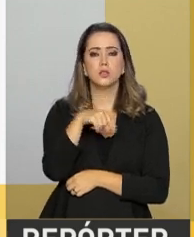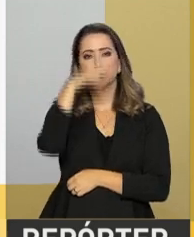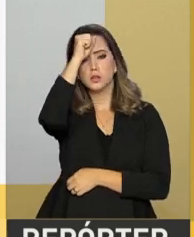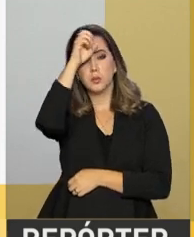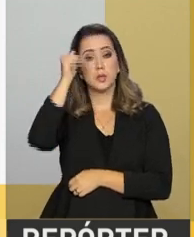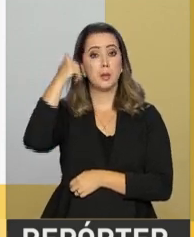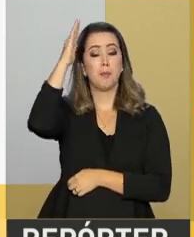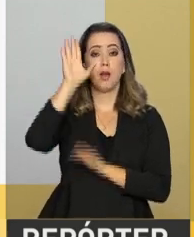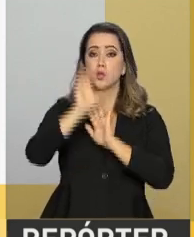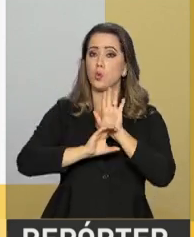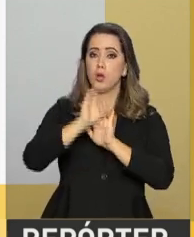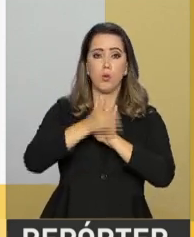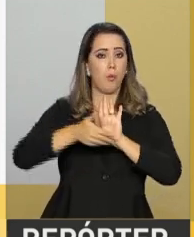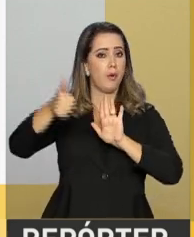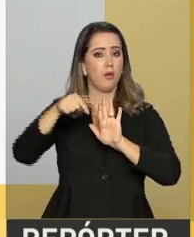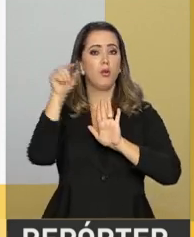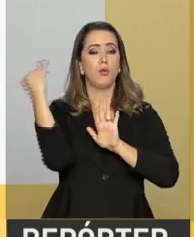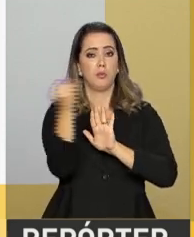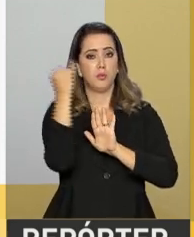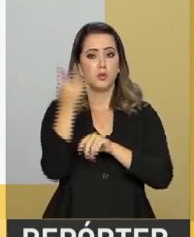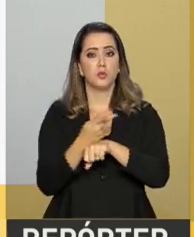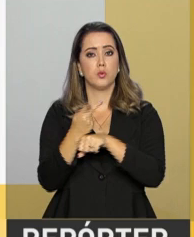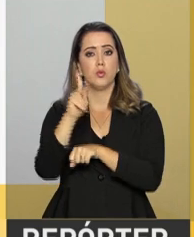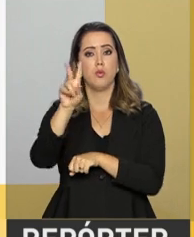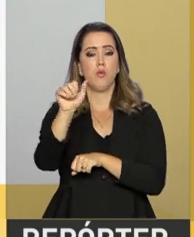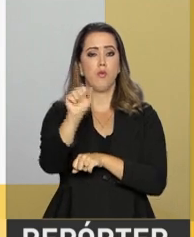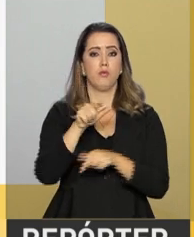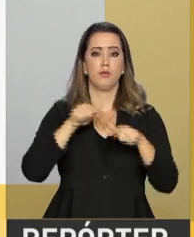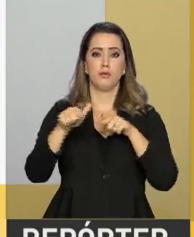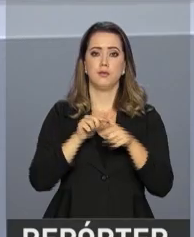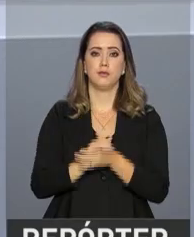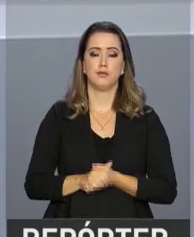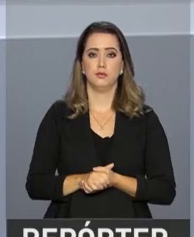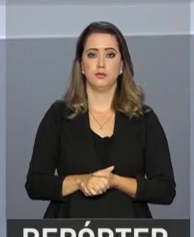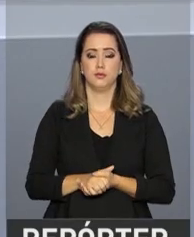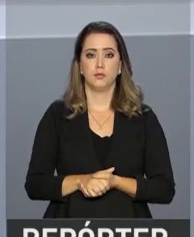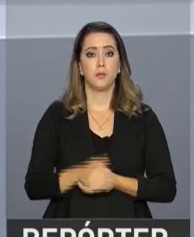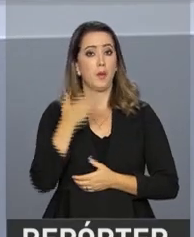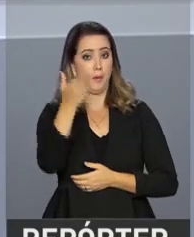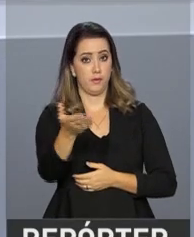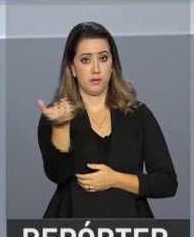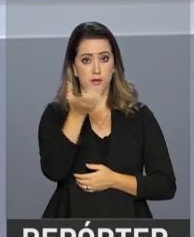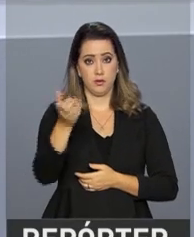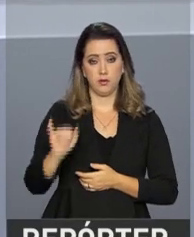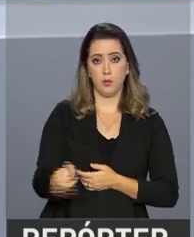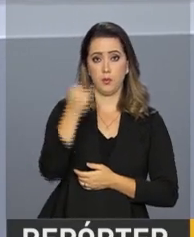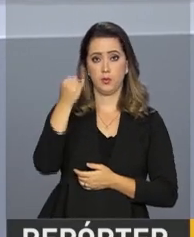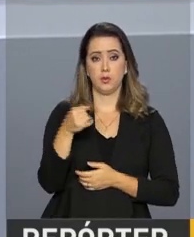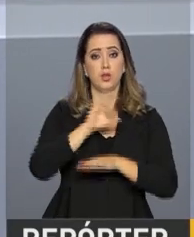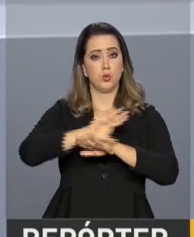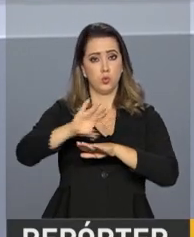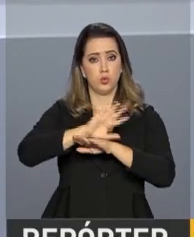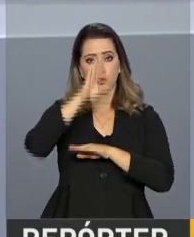currículo é fundamental para que o trabalhador possa buscar uma vaga de emprego e para você que quer aproveitar um desses